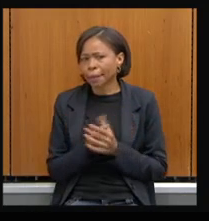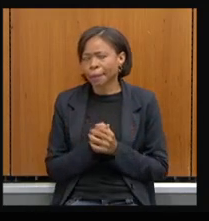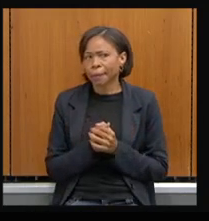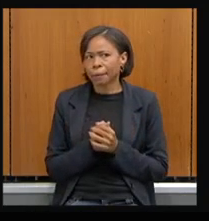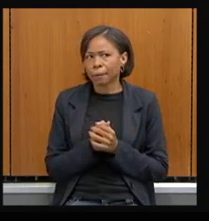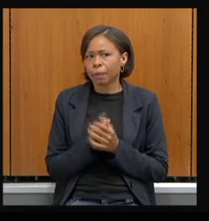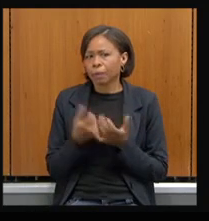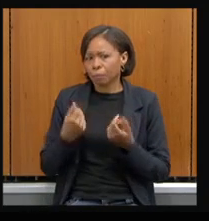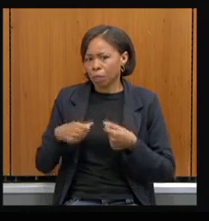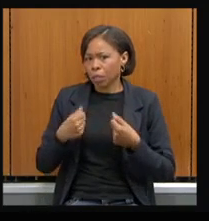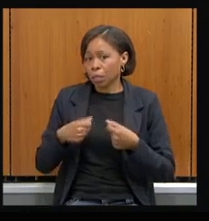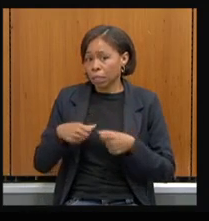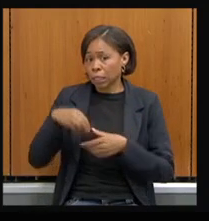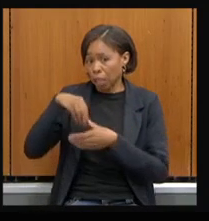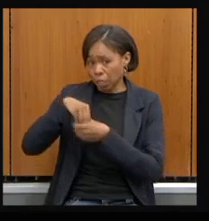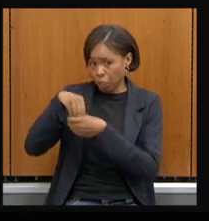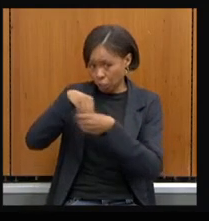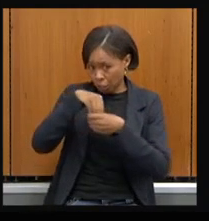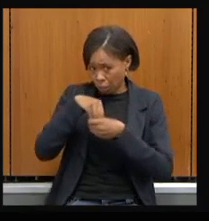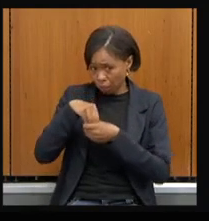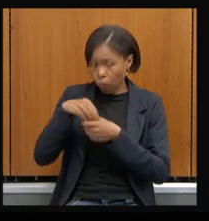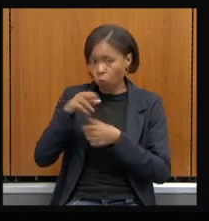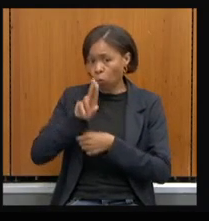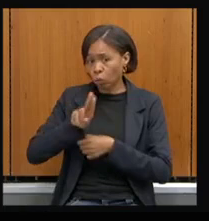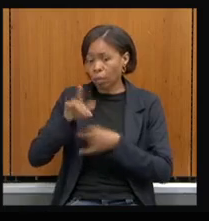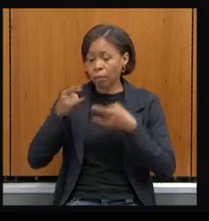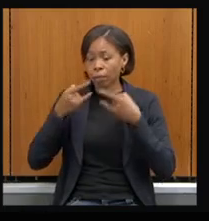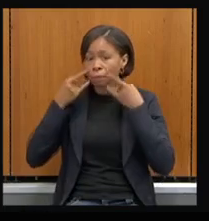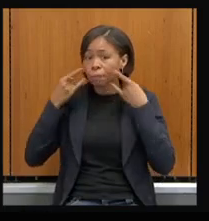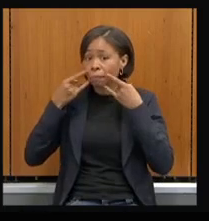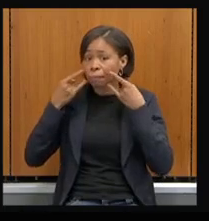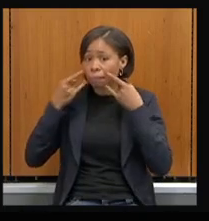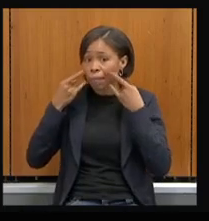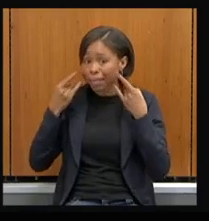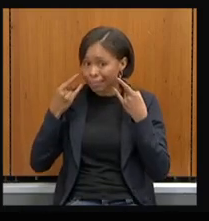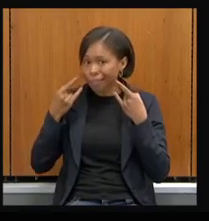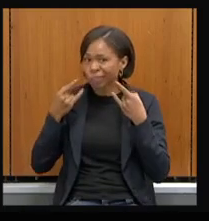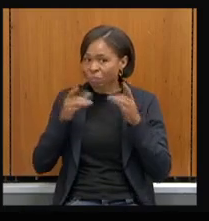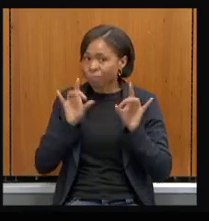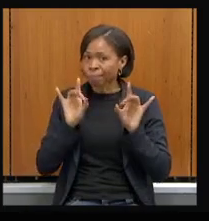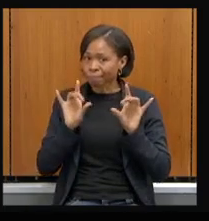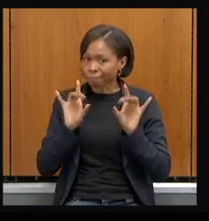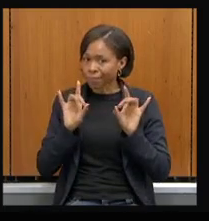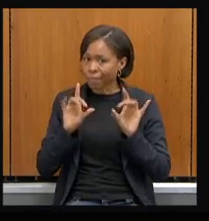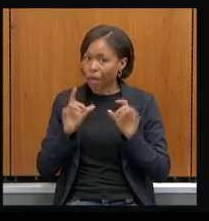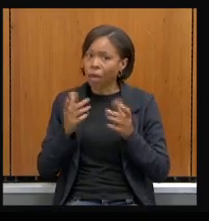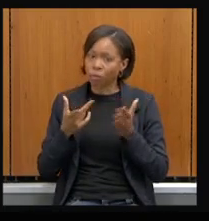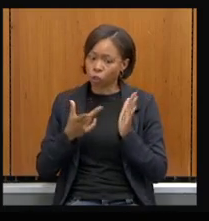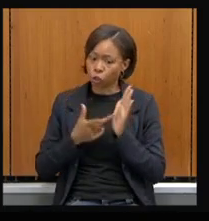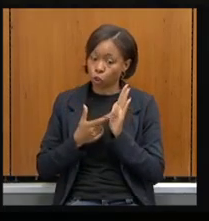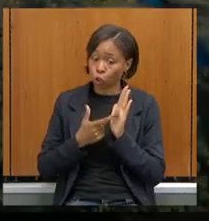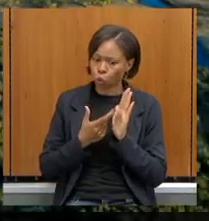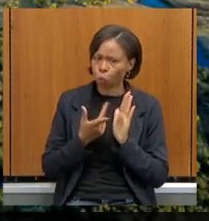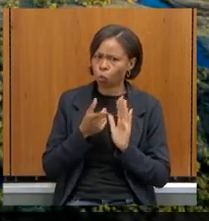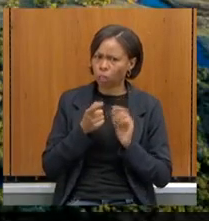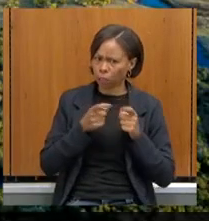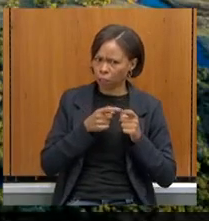máscara cirúrgica, que os eventos aconteçam também com